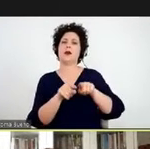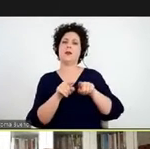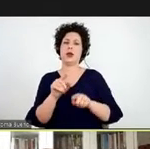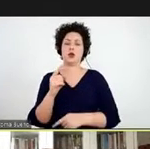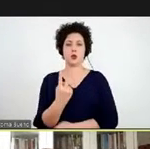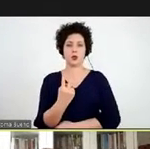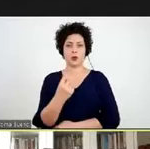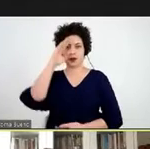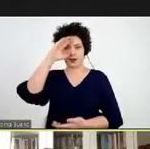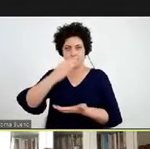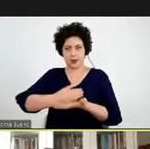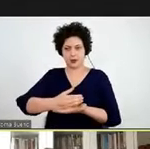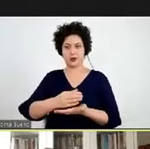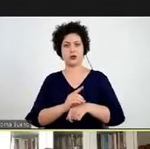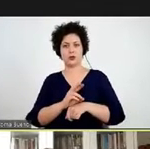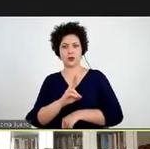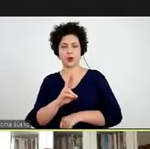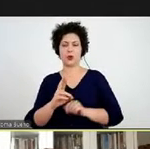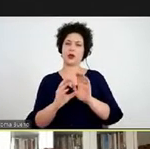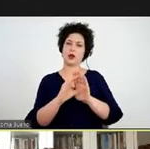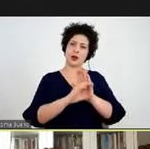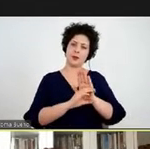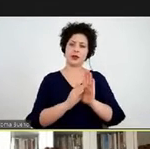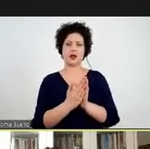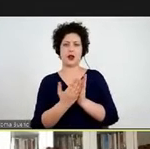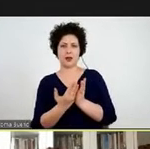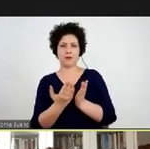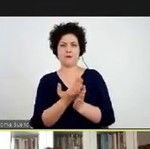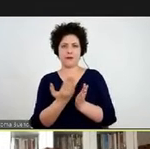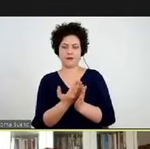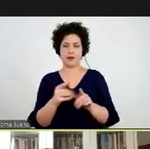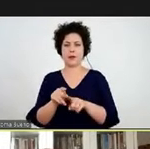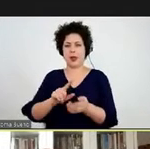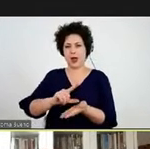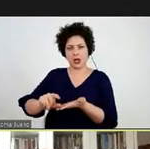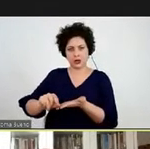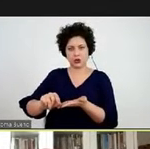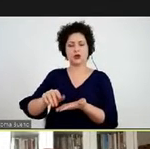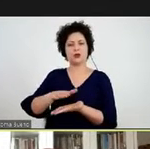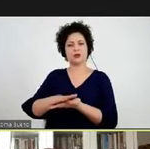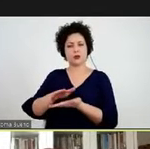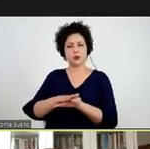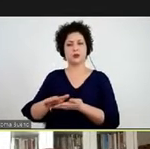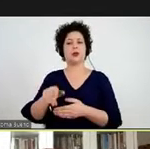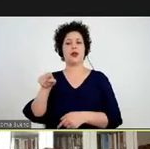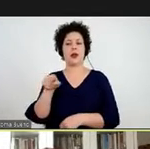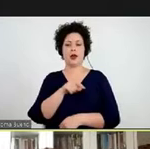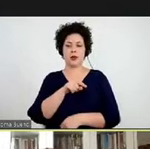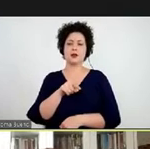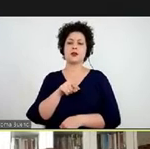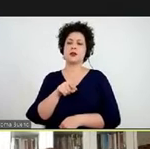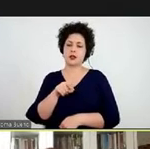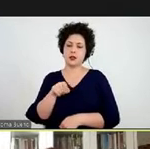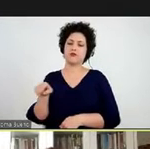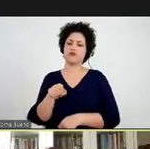além de capítulos de livros e artigos em periódicos. Esses produtos estão